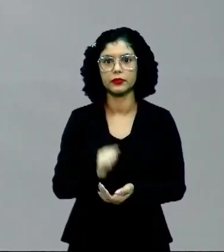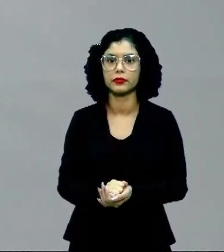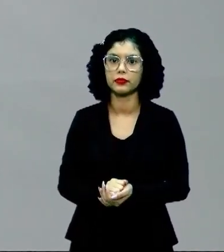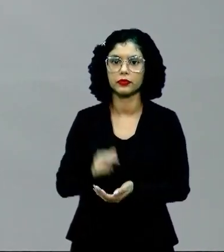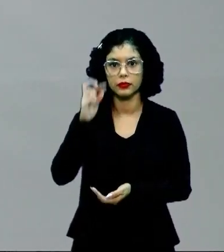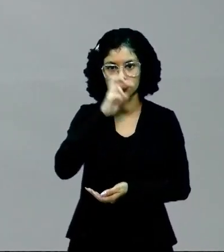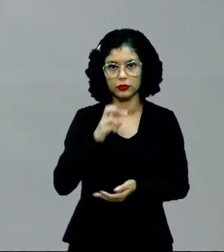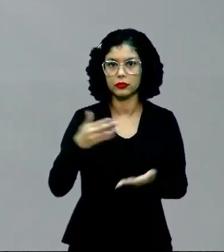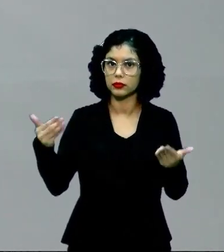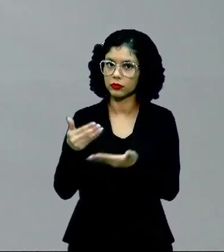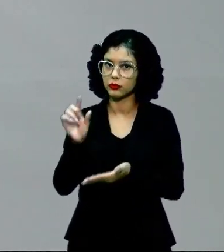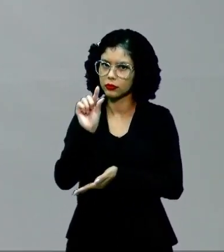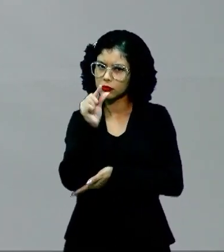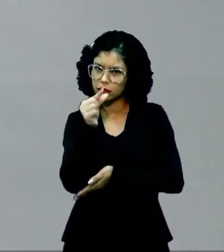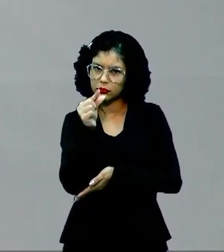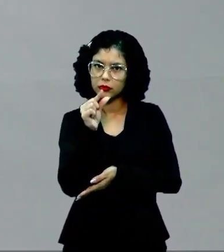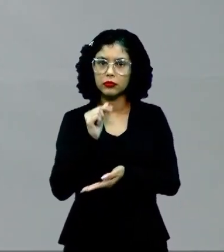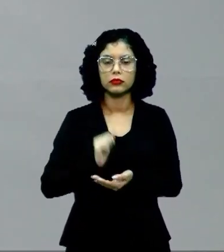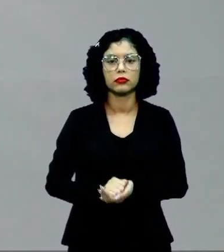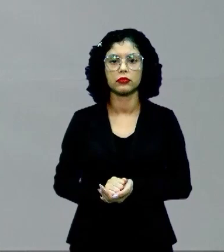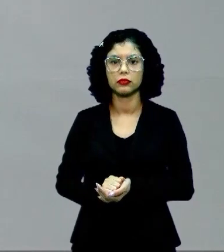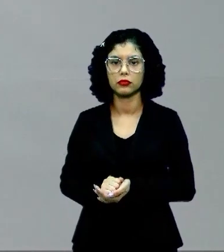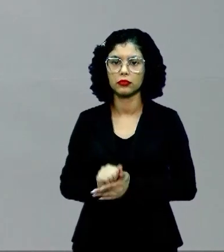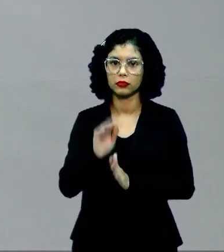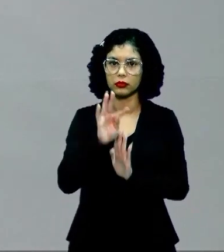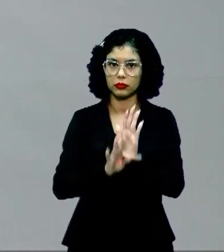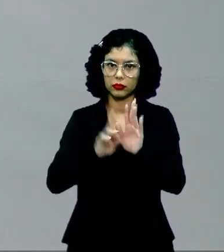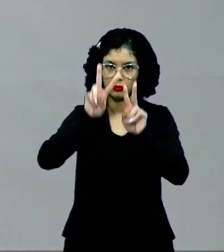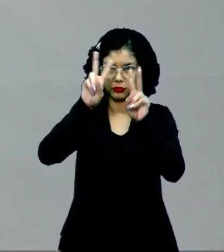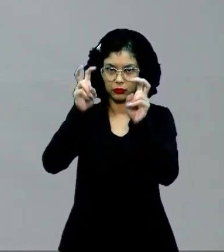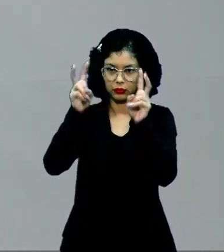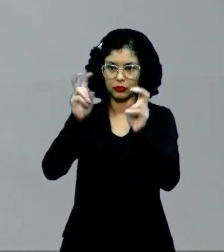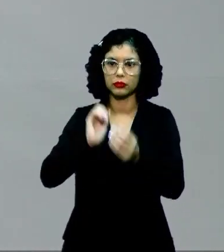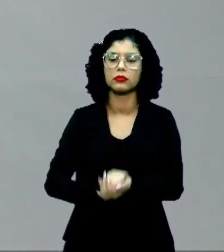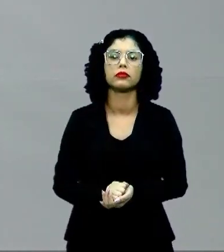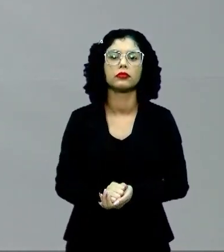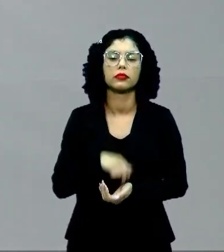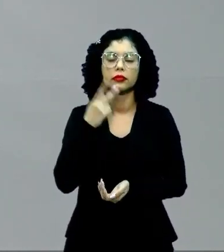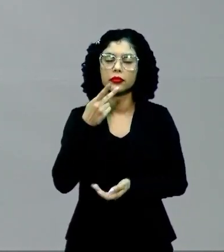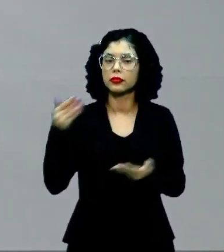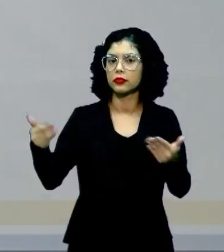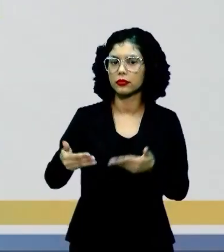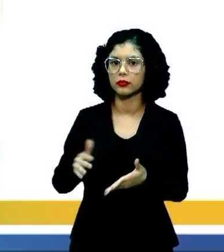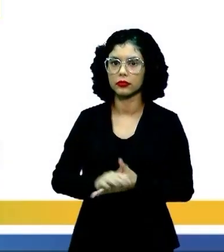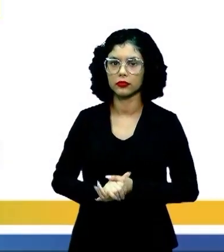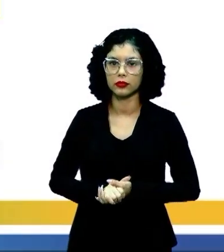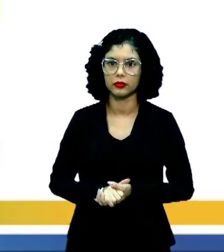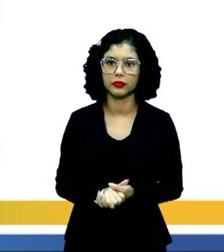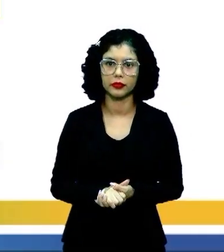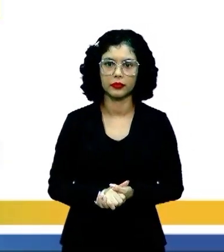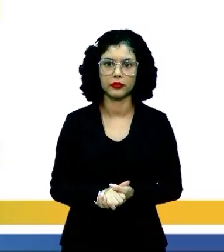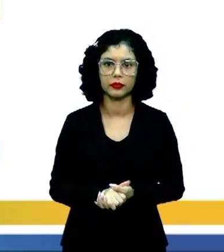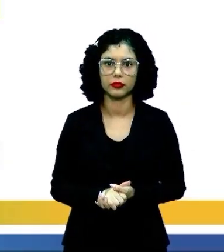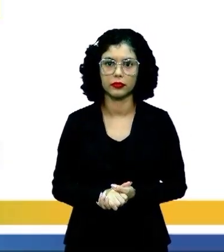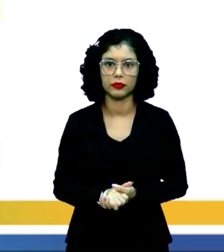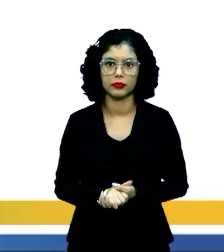Vamos analisar agora um pouco esse tema que a gente falou aqui agora, tá bom?